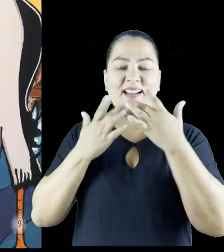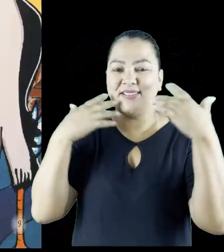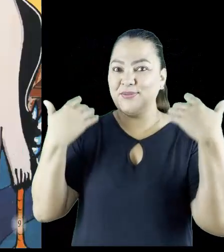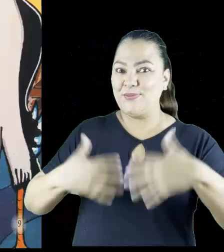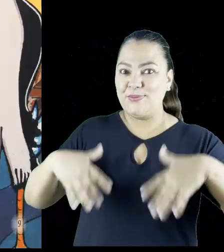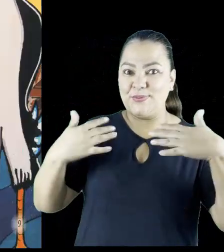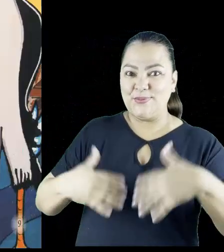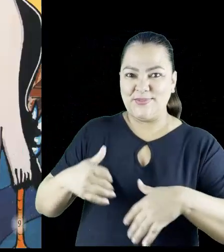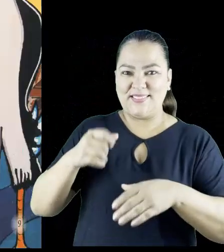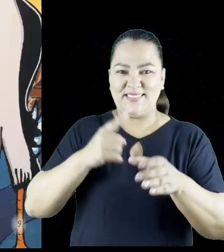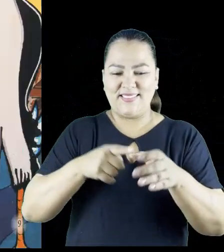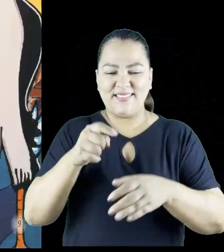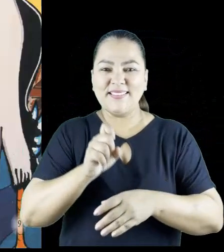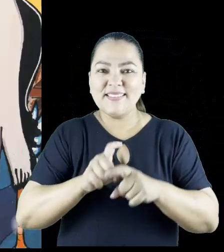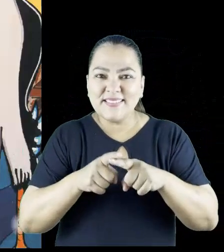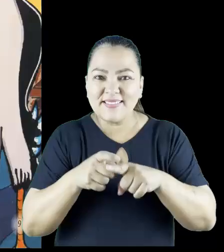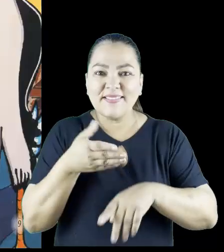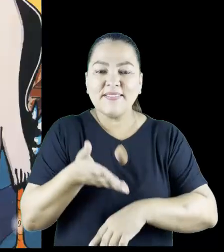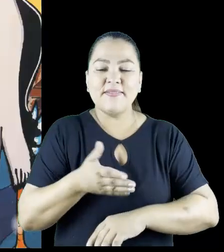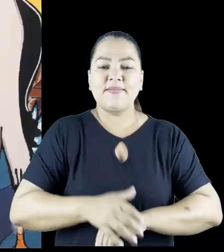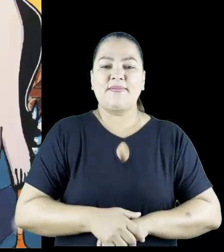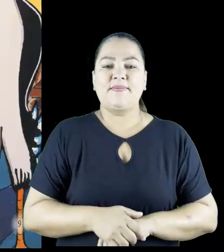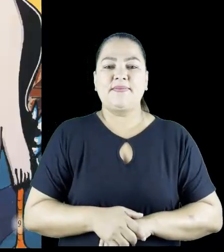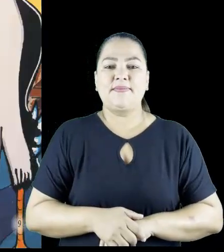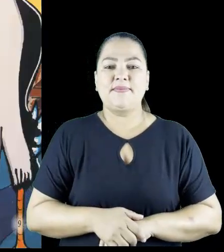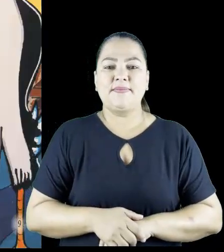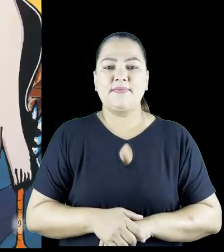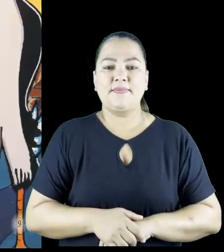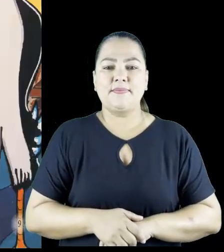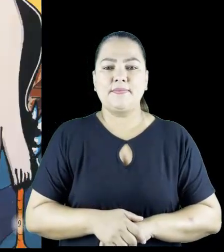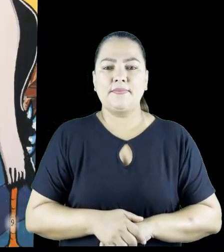se apaixonar loucamente por Itapema.